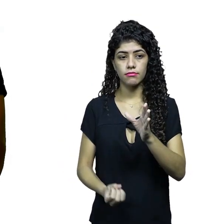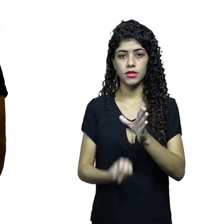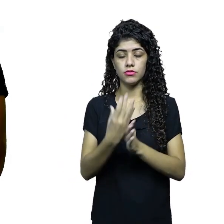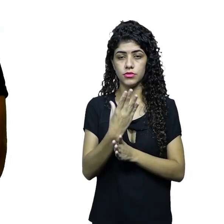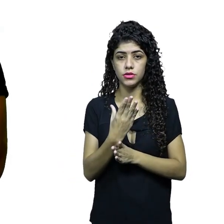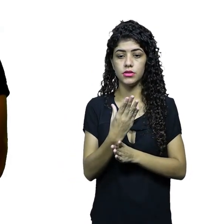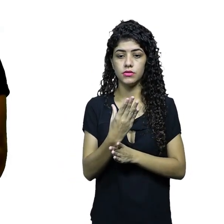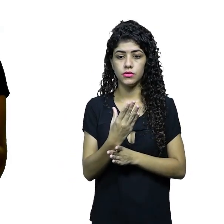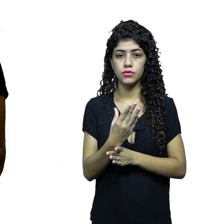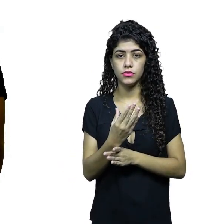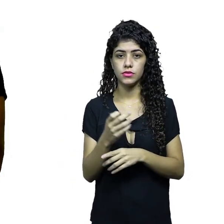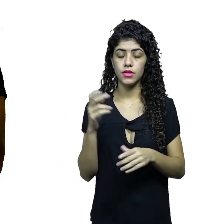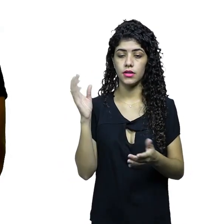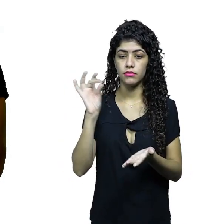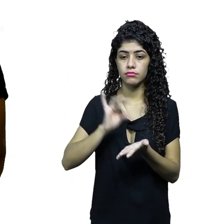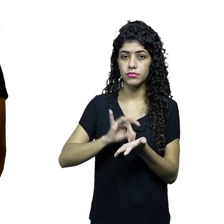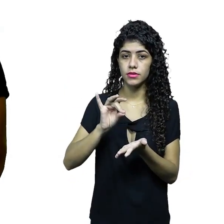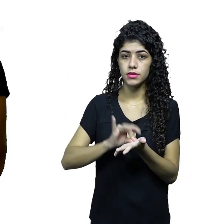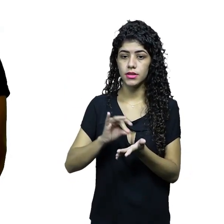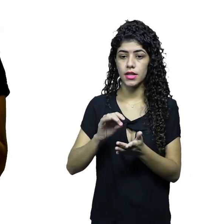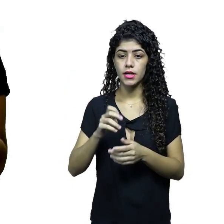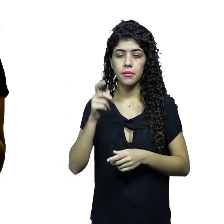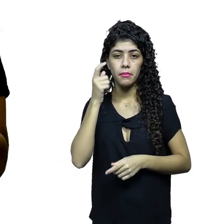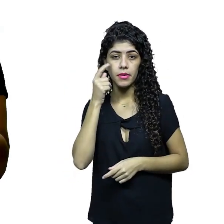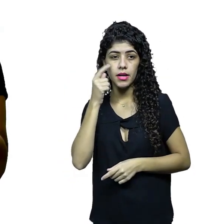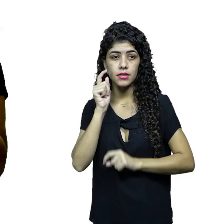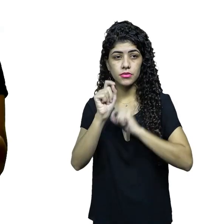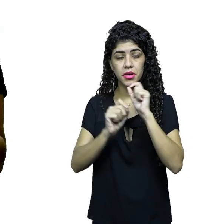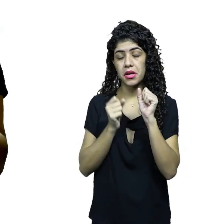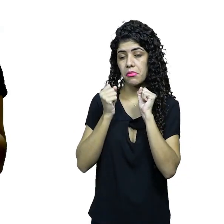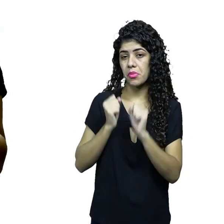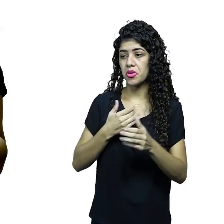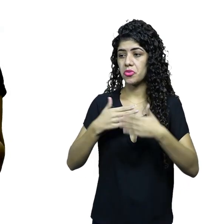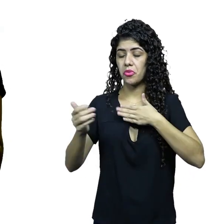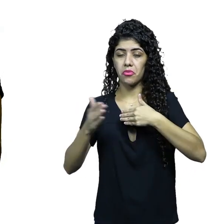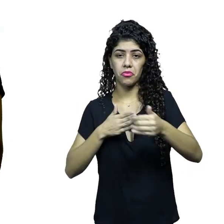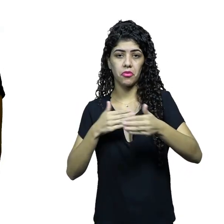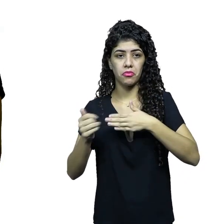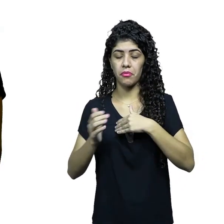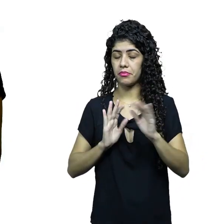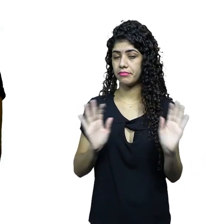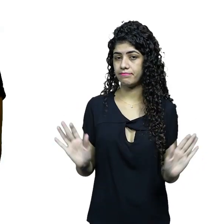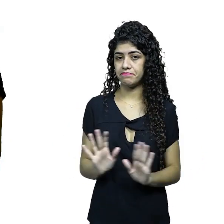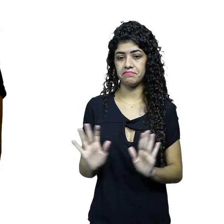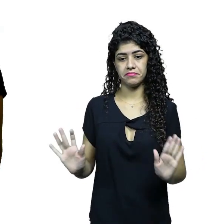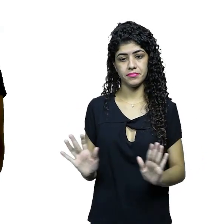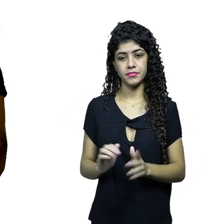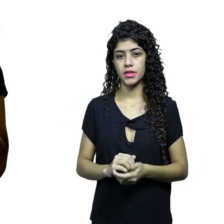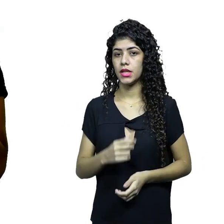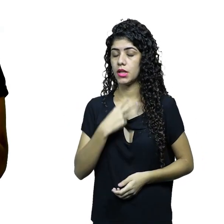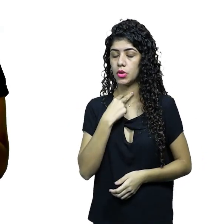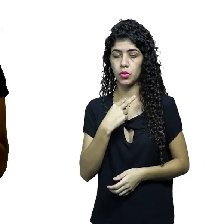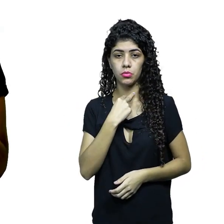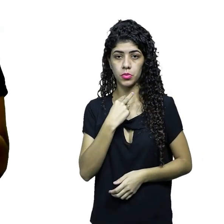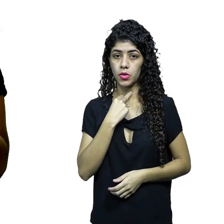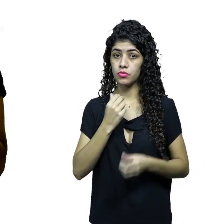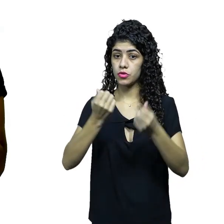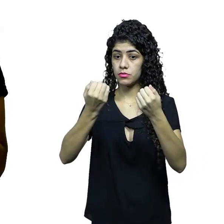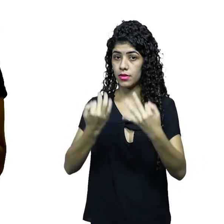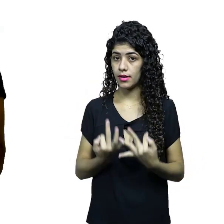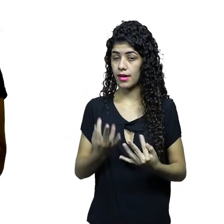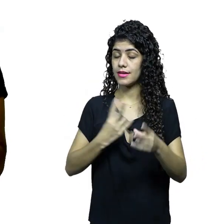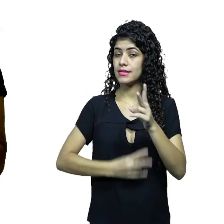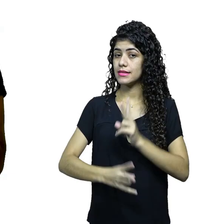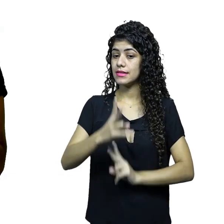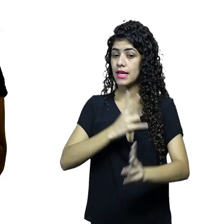elementos criativos, nos elementos financeiros, e acham que podem botar quaisquer números nesses elementos estratégicos e não pode. Como eu